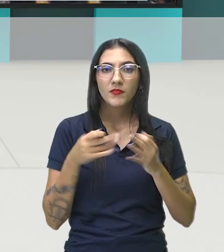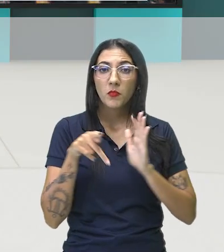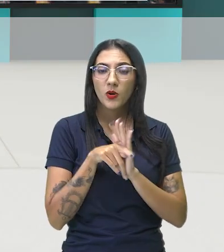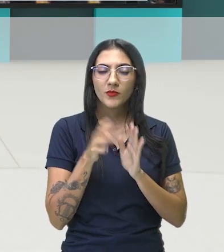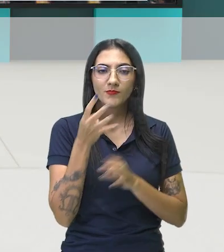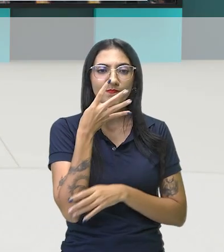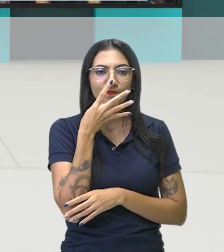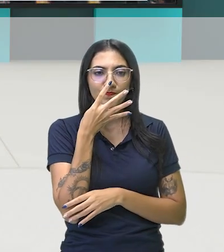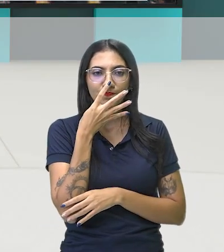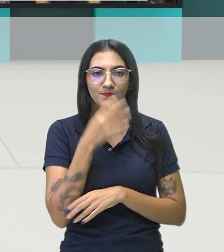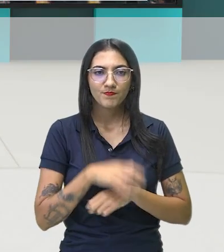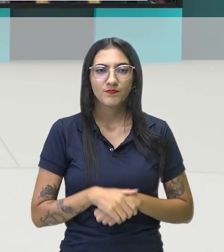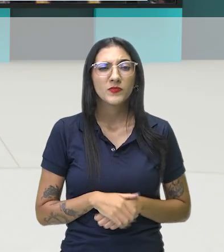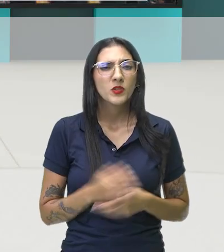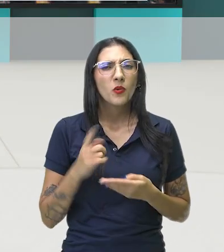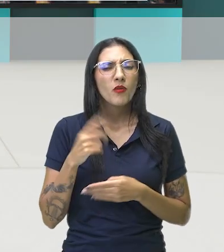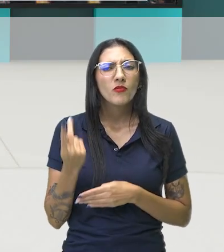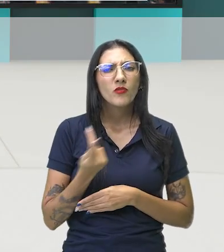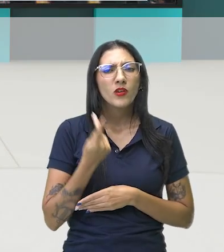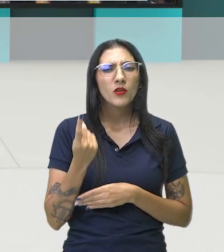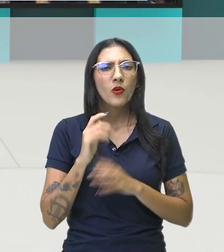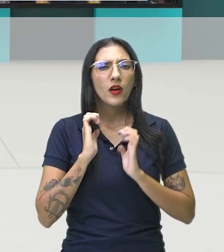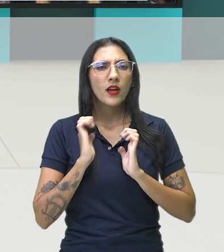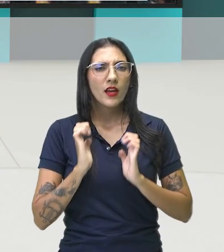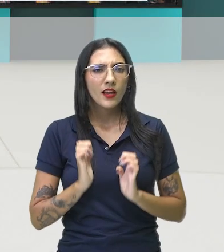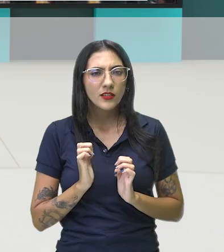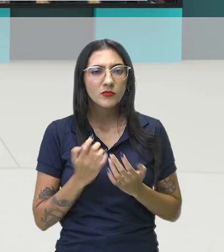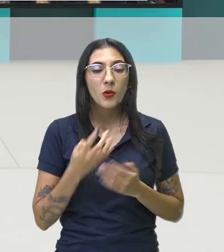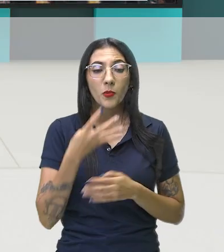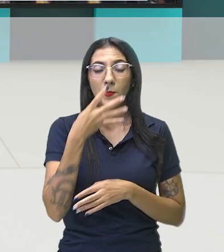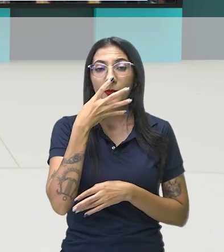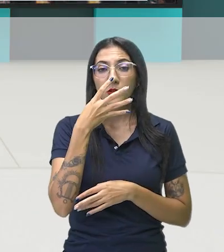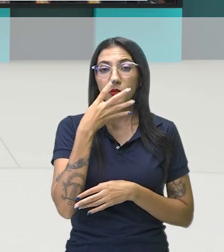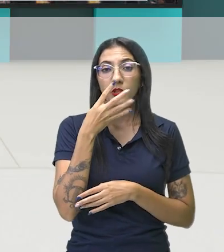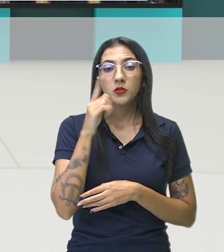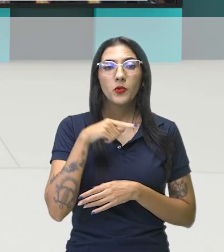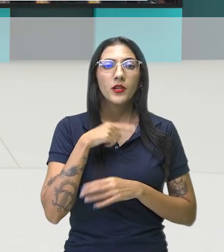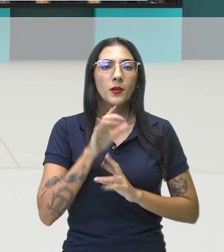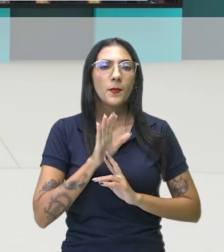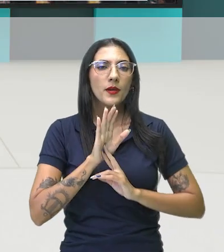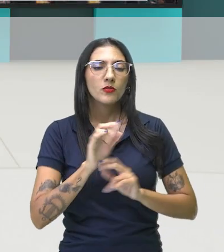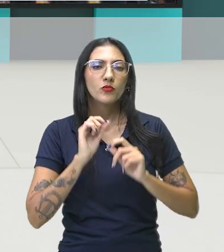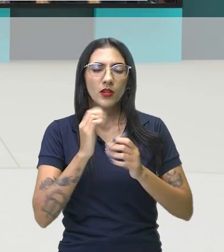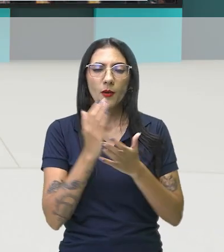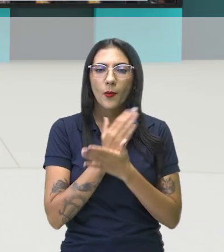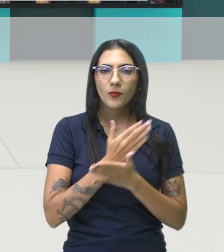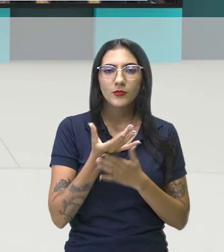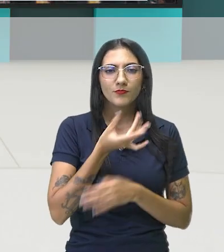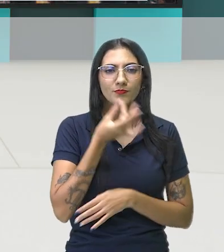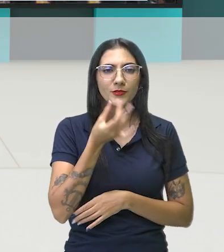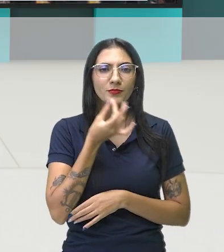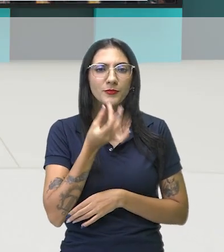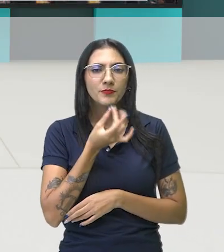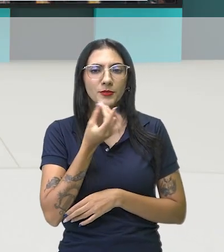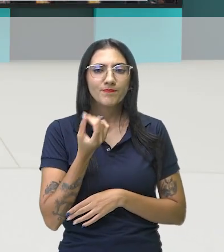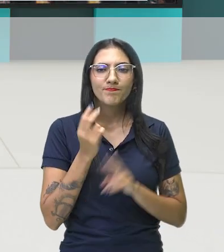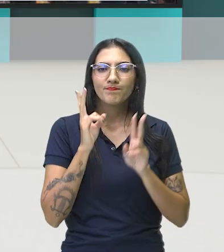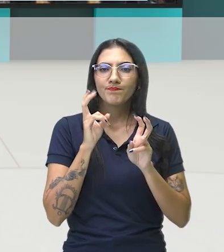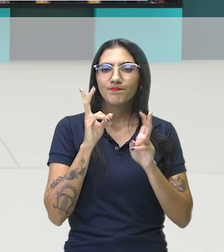impressionista. Então, o valor ético, o impressionismo, ele reflete sobre questionamento